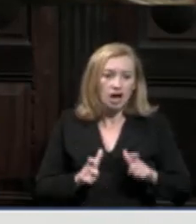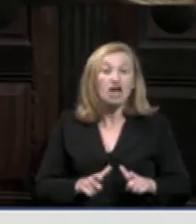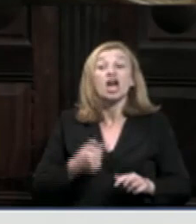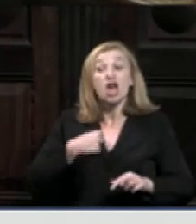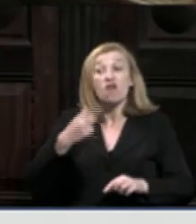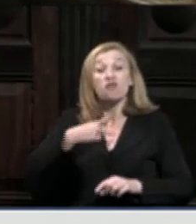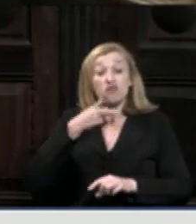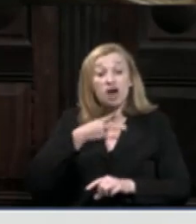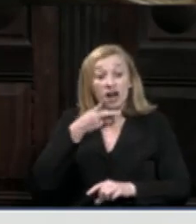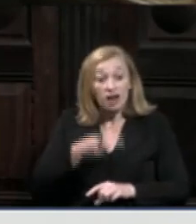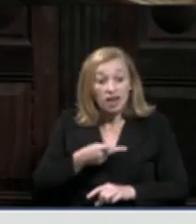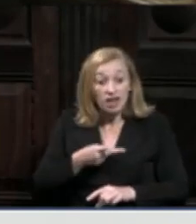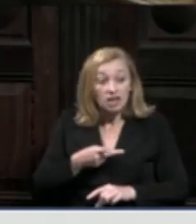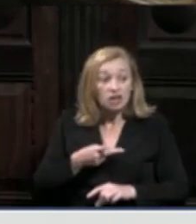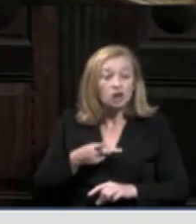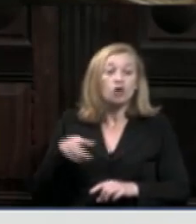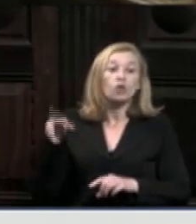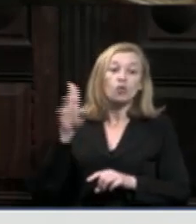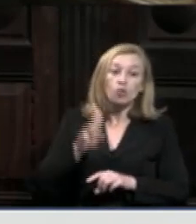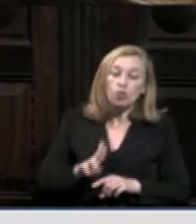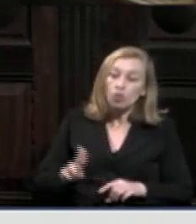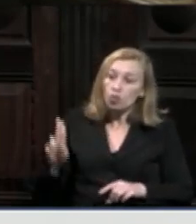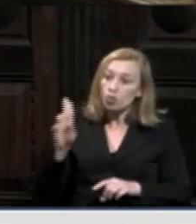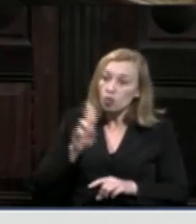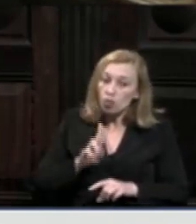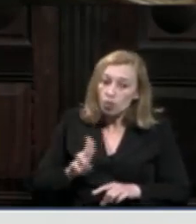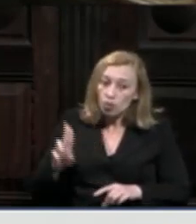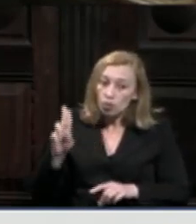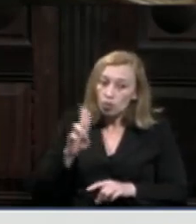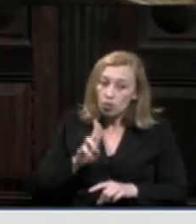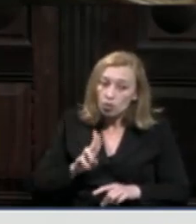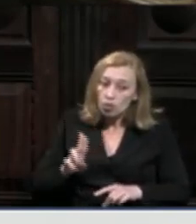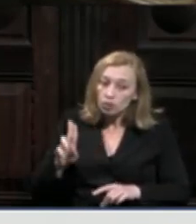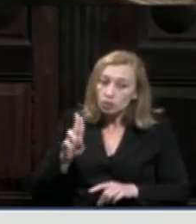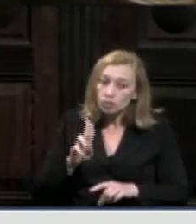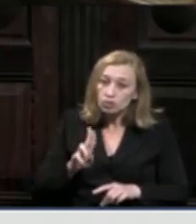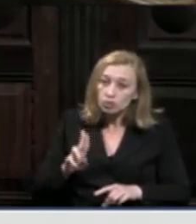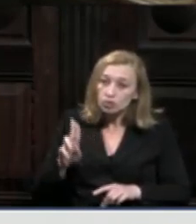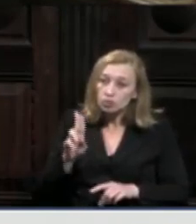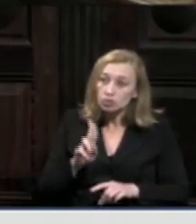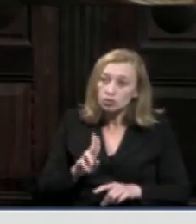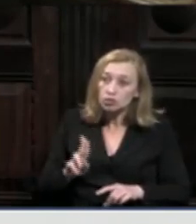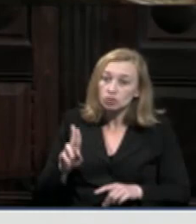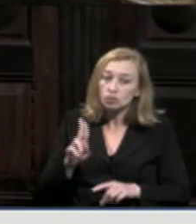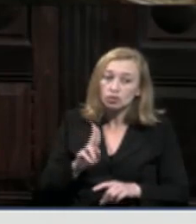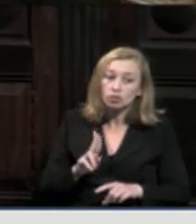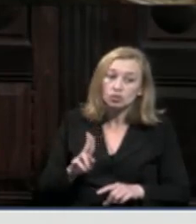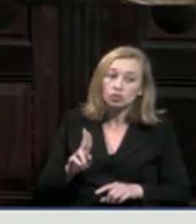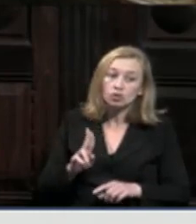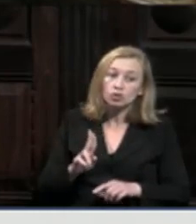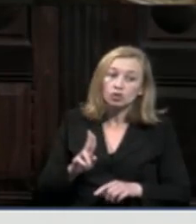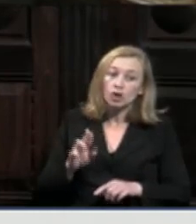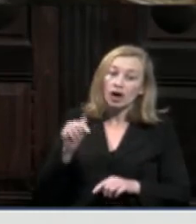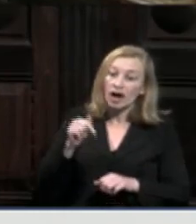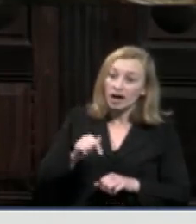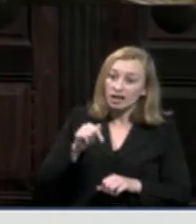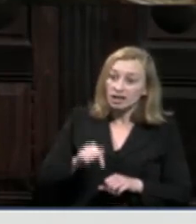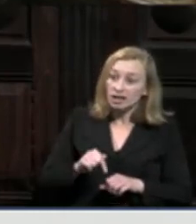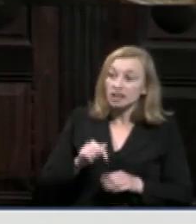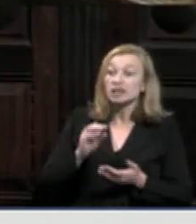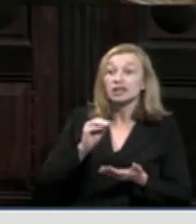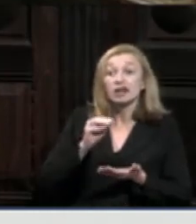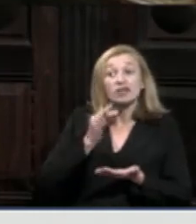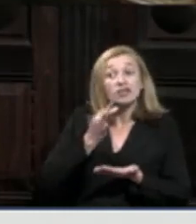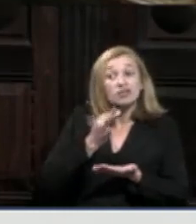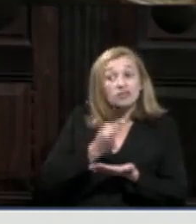falei é do uso costumeiro que nós estamos começando a presenciar há bastante